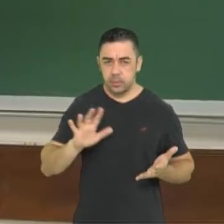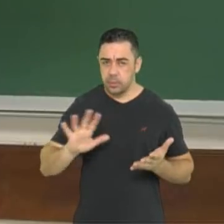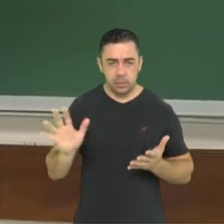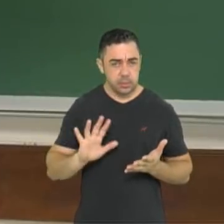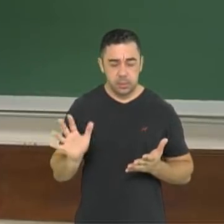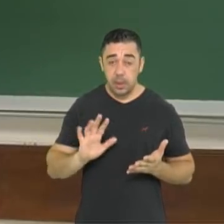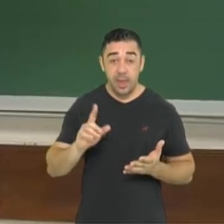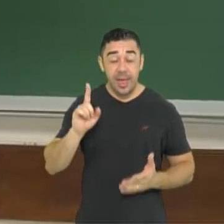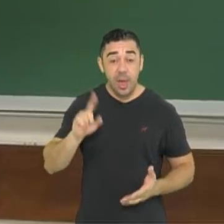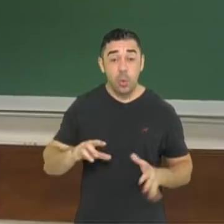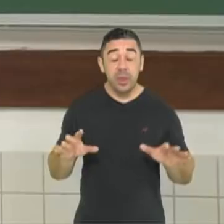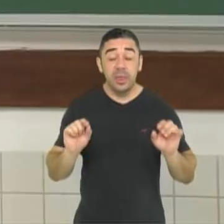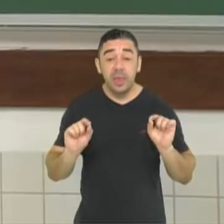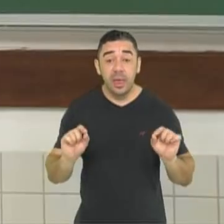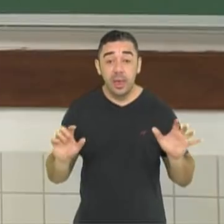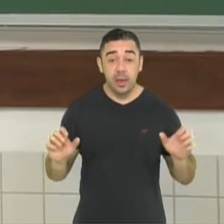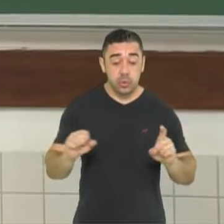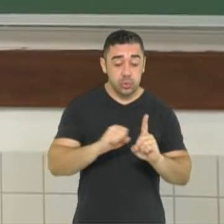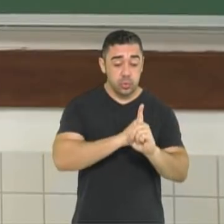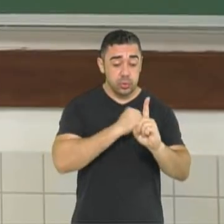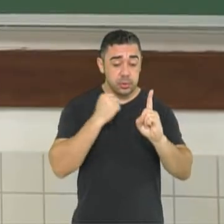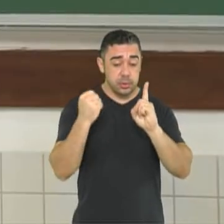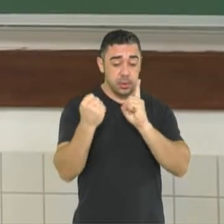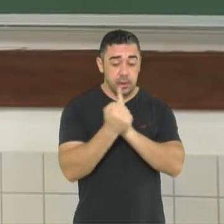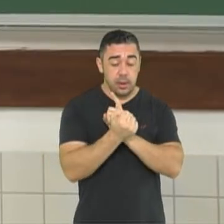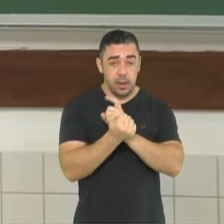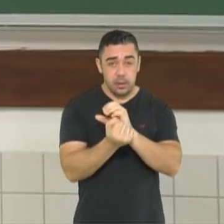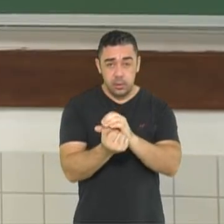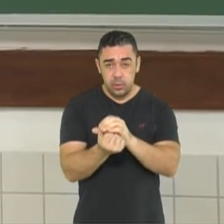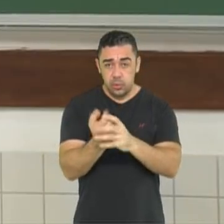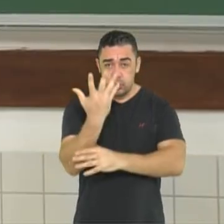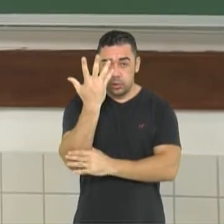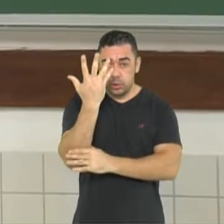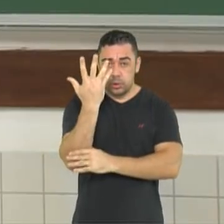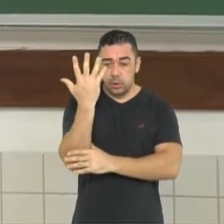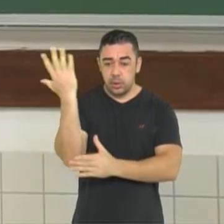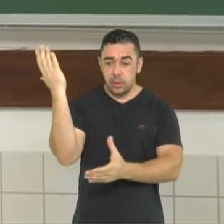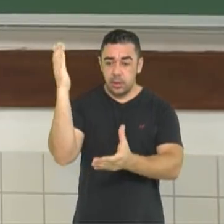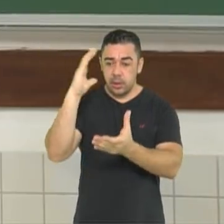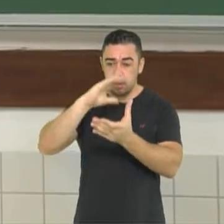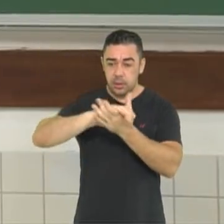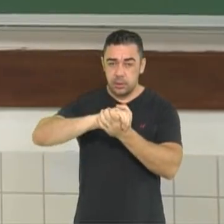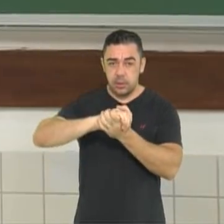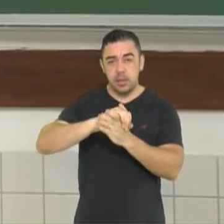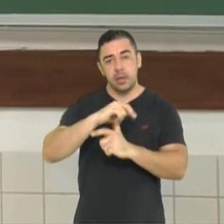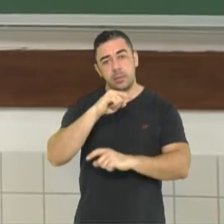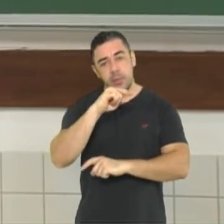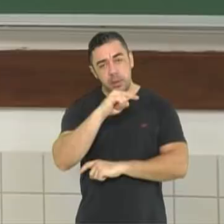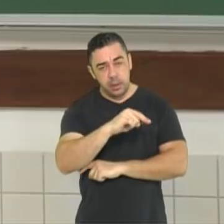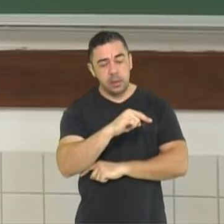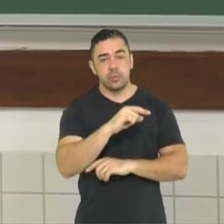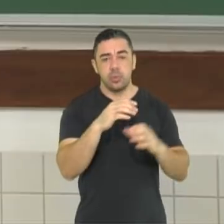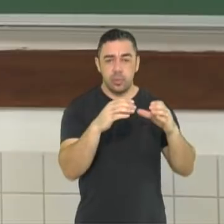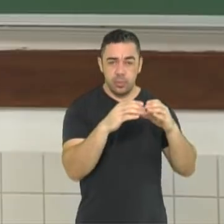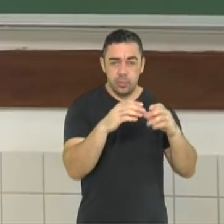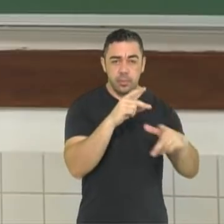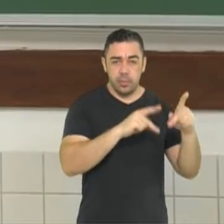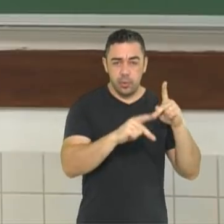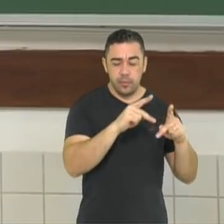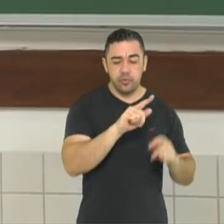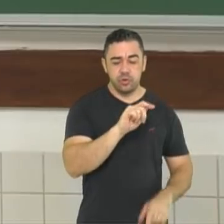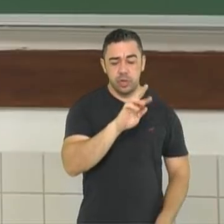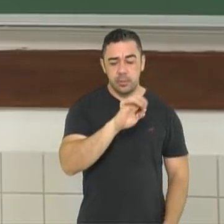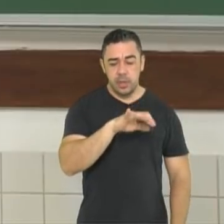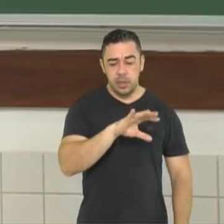região. O que nós temos é uma sociedade surgindo, germanos casando com antigos romanos, temos